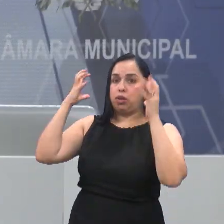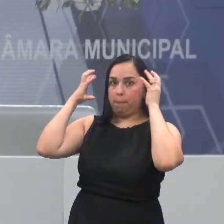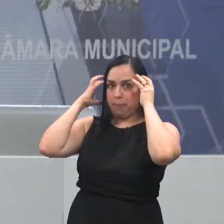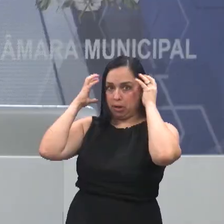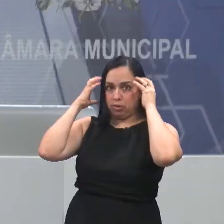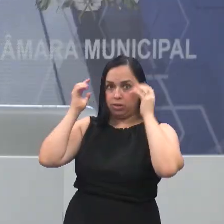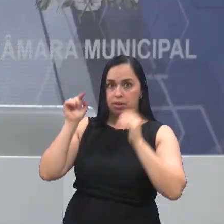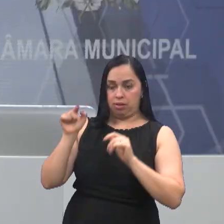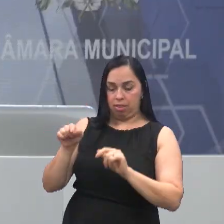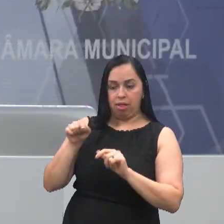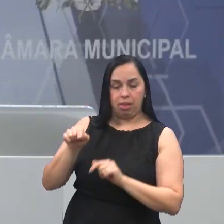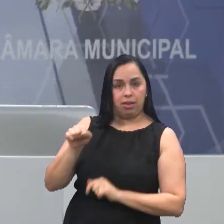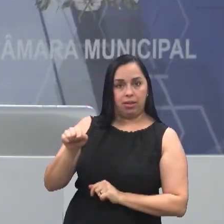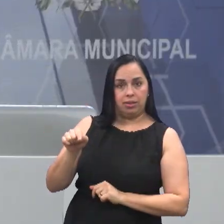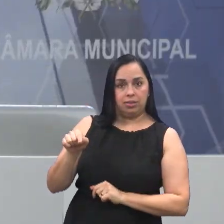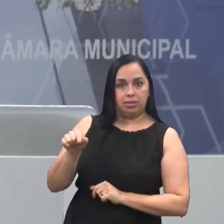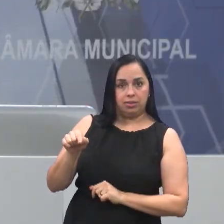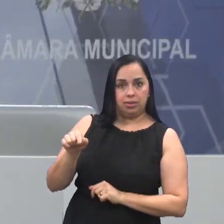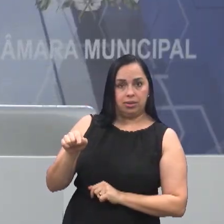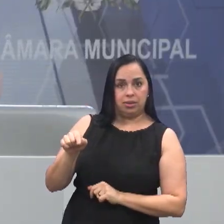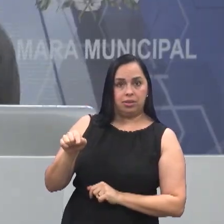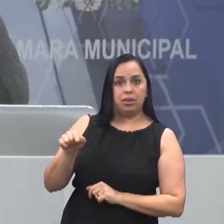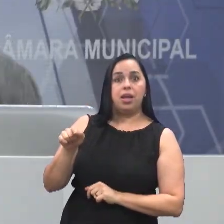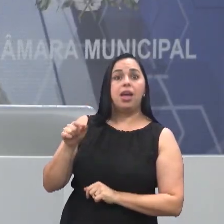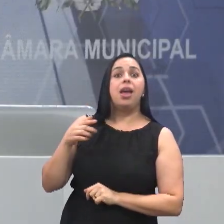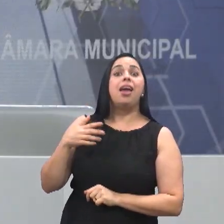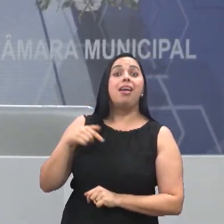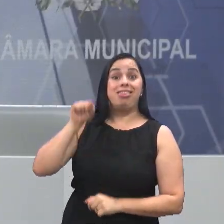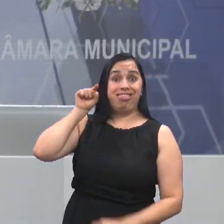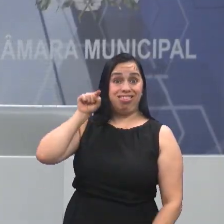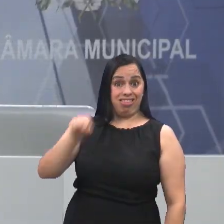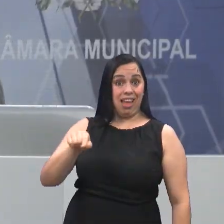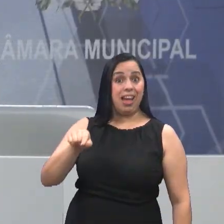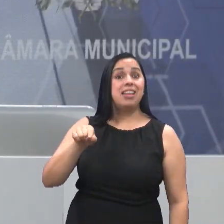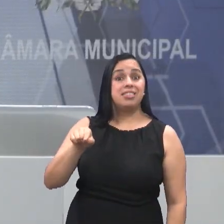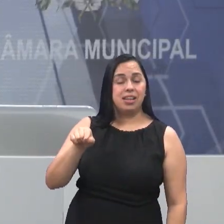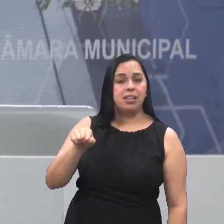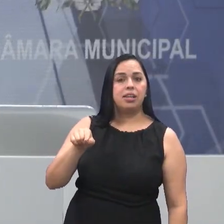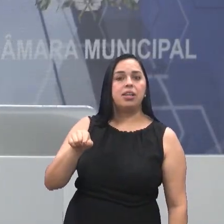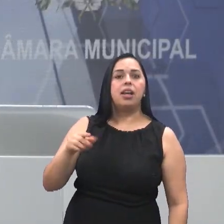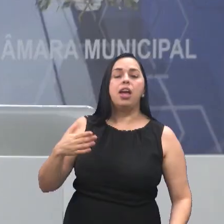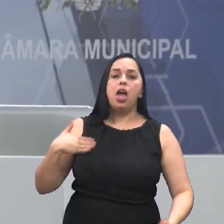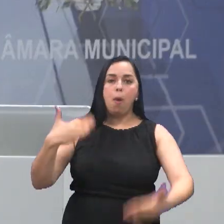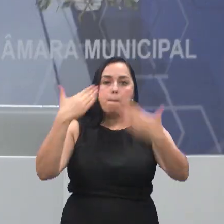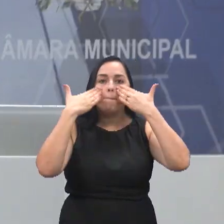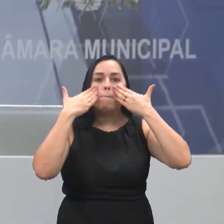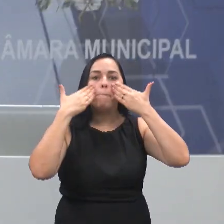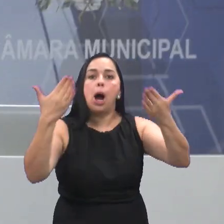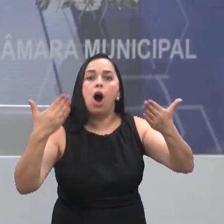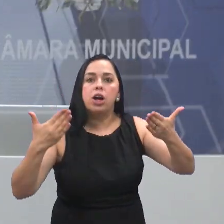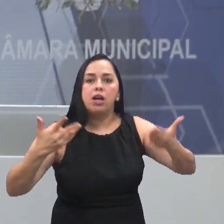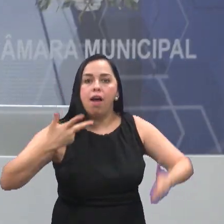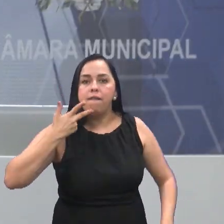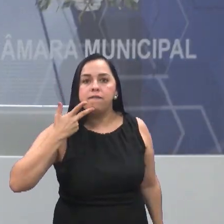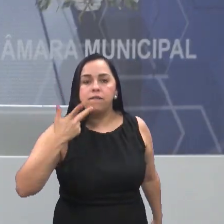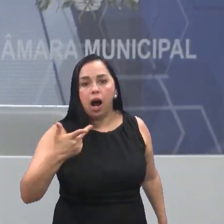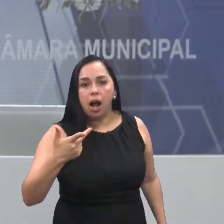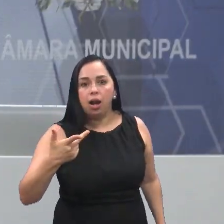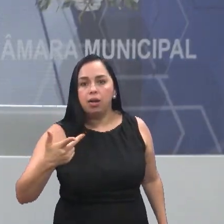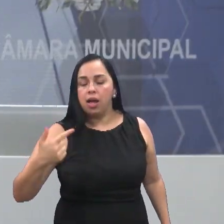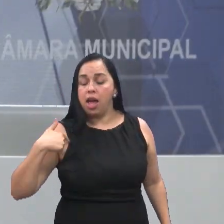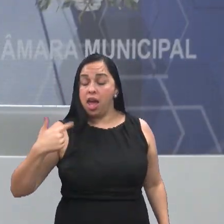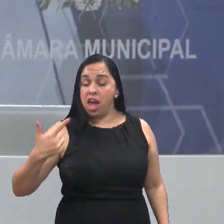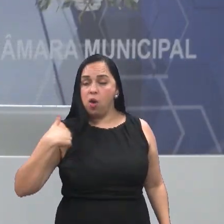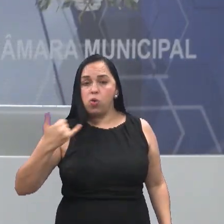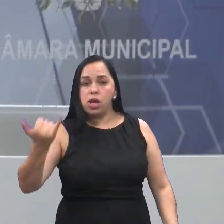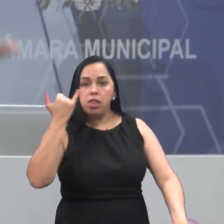emissora que está sob minha administração, nesta emissora eu dou a cara, eu falo na emissora, quem dá notícia sou